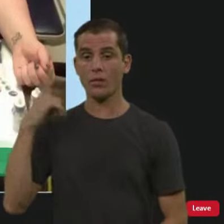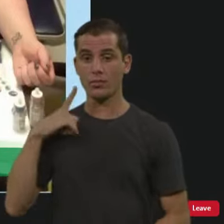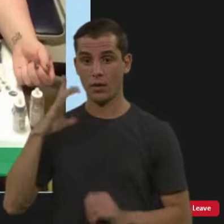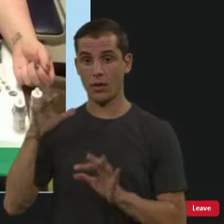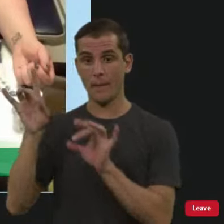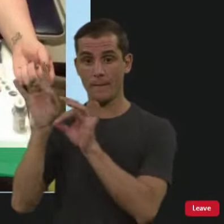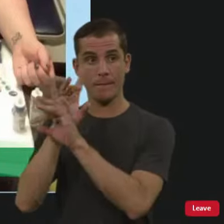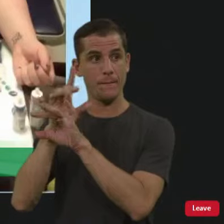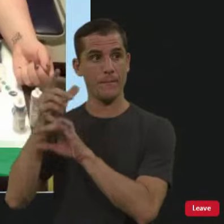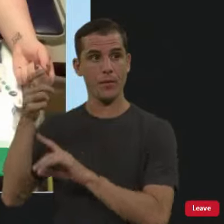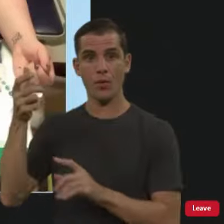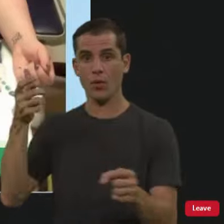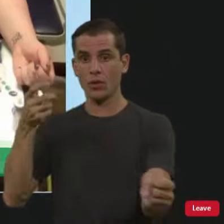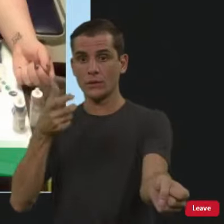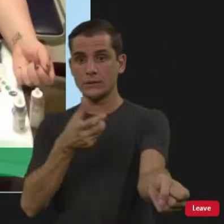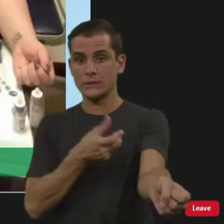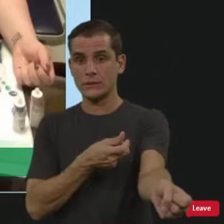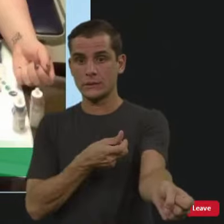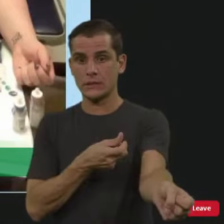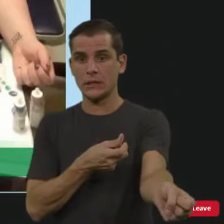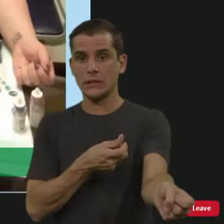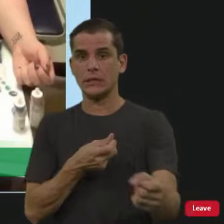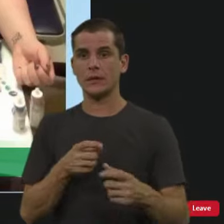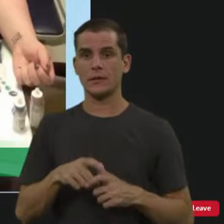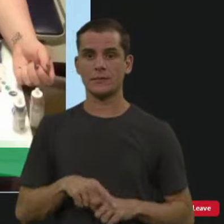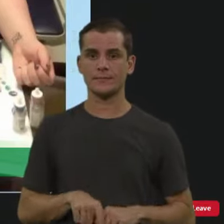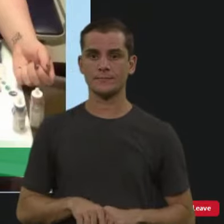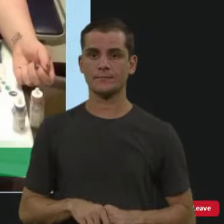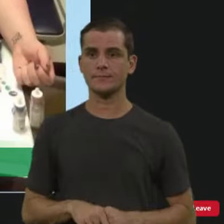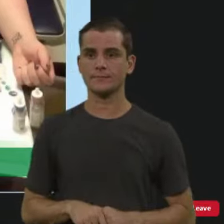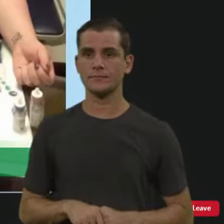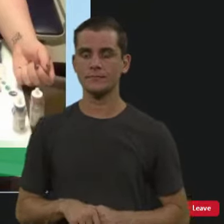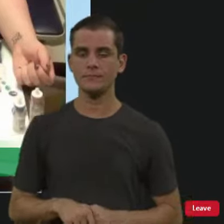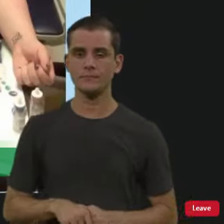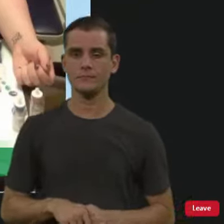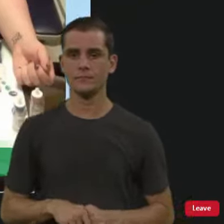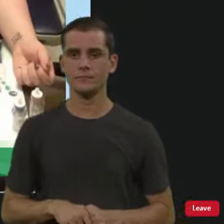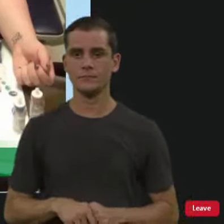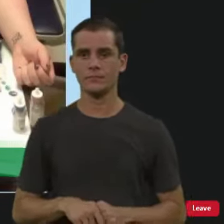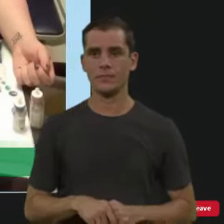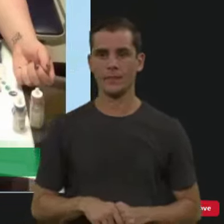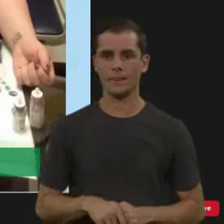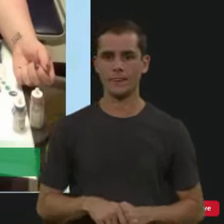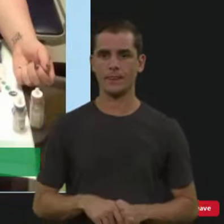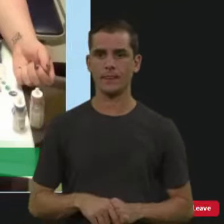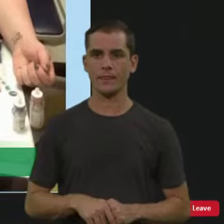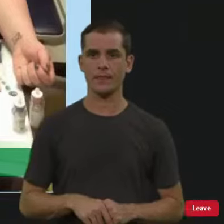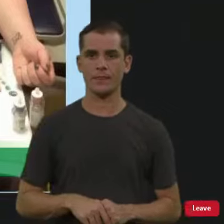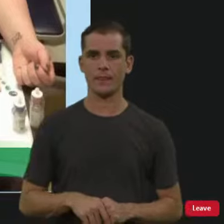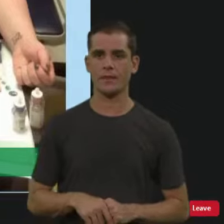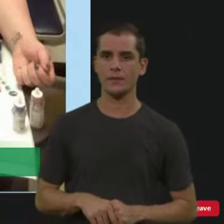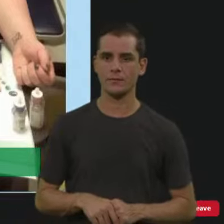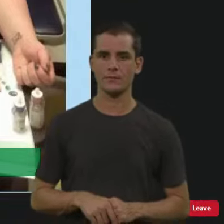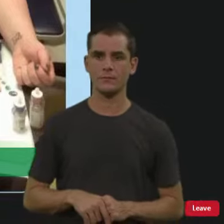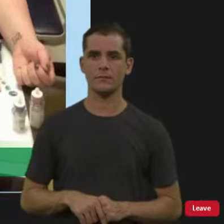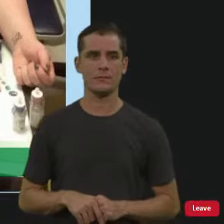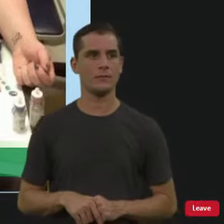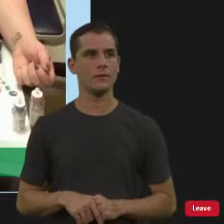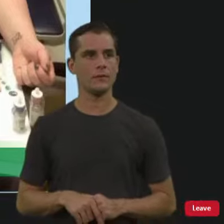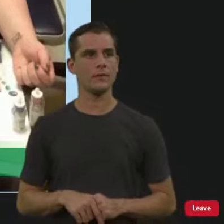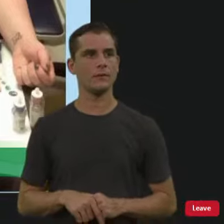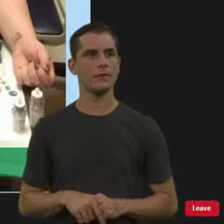eles aplicam no abdômen, fazem aquela pinça para fazer a aplicação subcutânea.